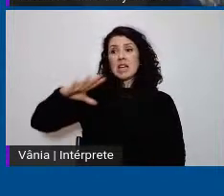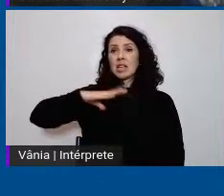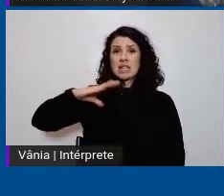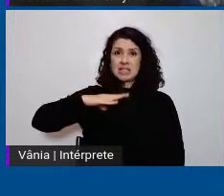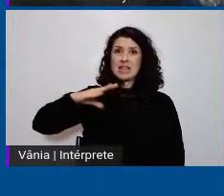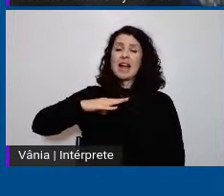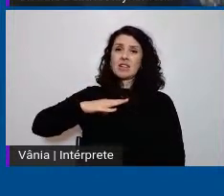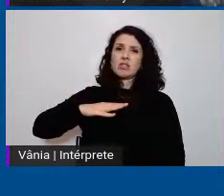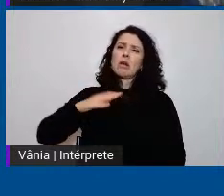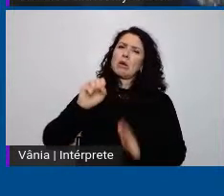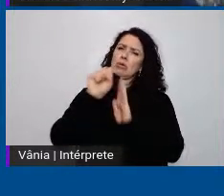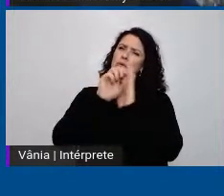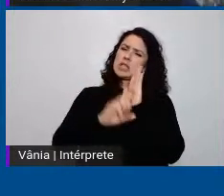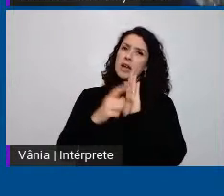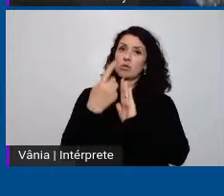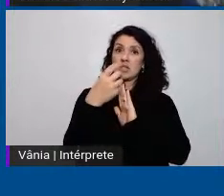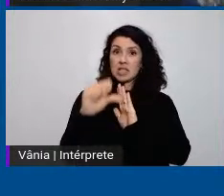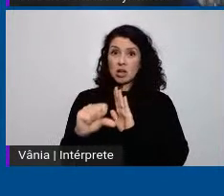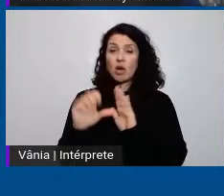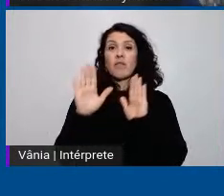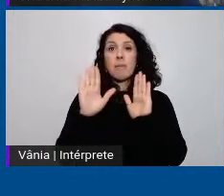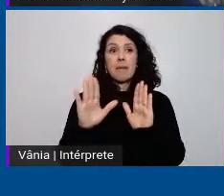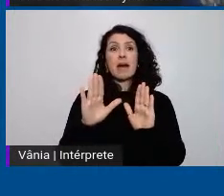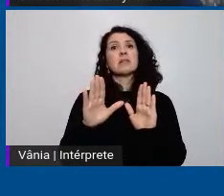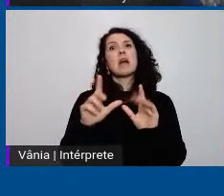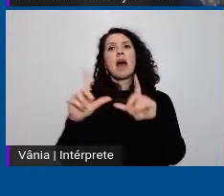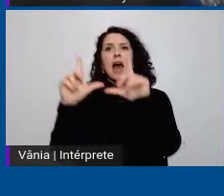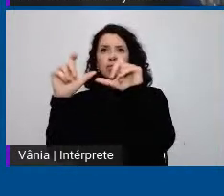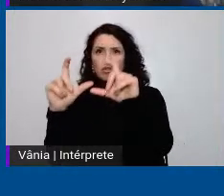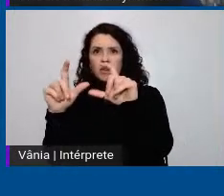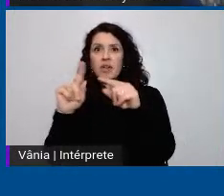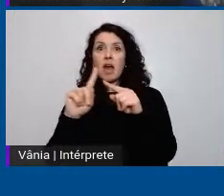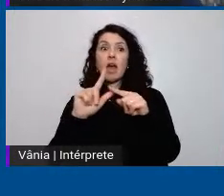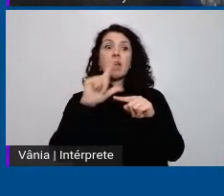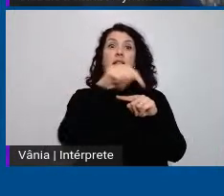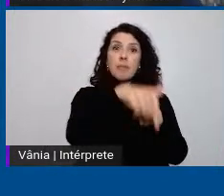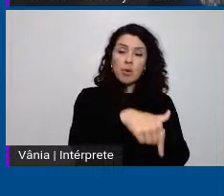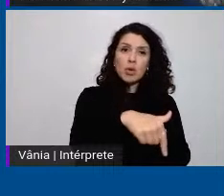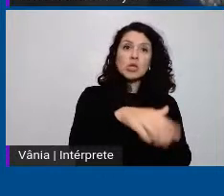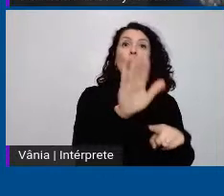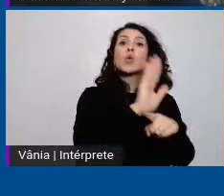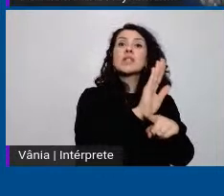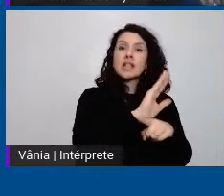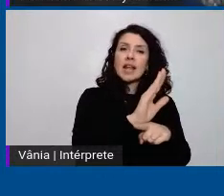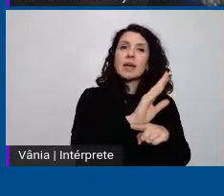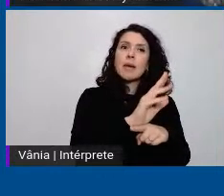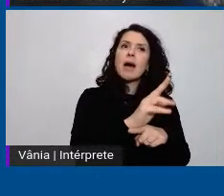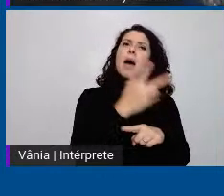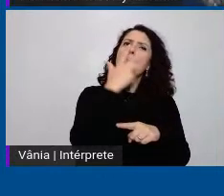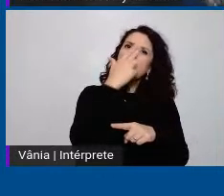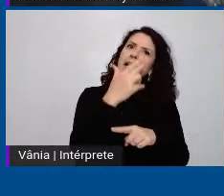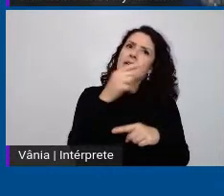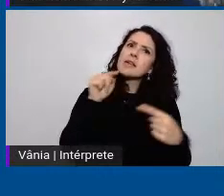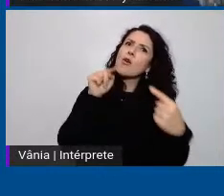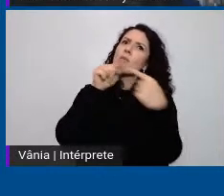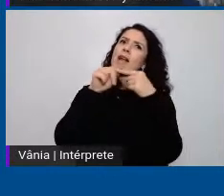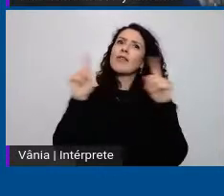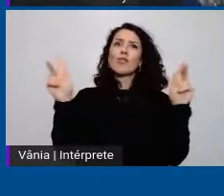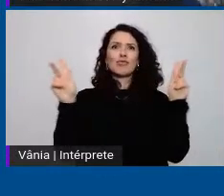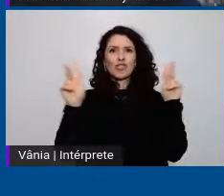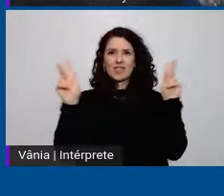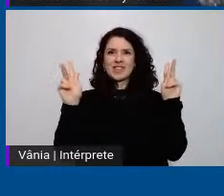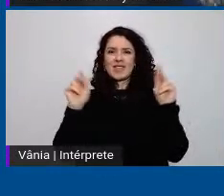para as quais a fotografia e, posteriormente, o cinema pareceriam ser a saída. E aí a gente